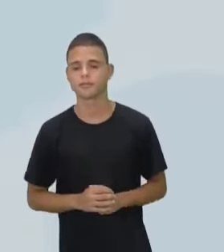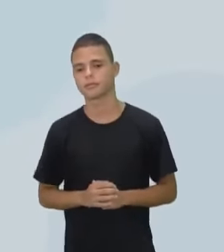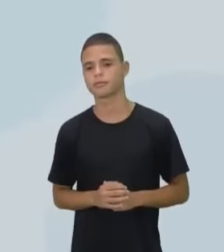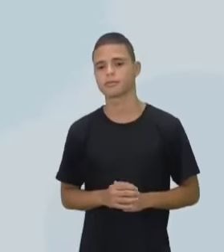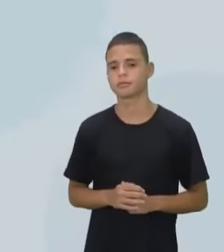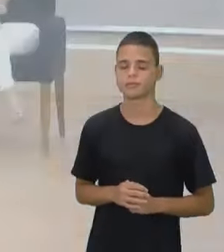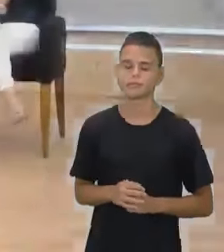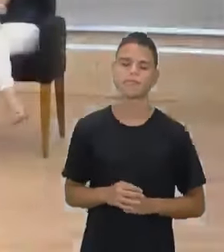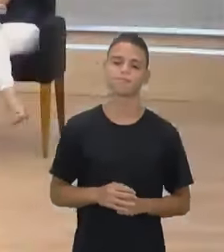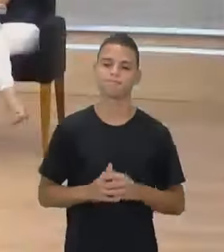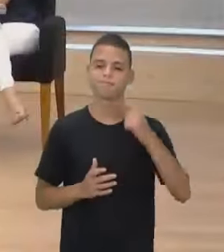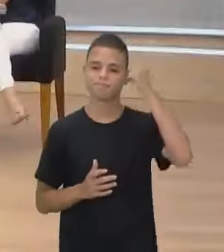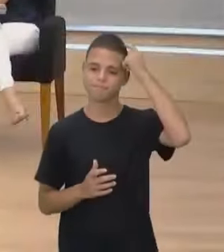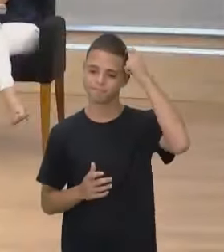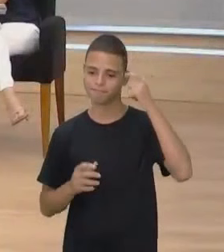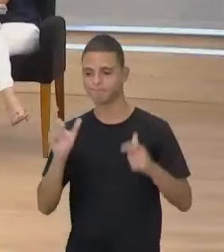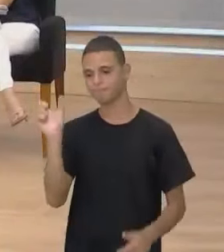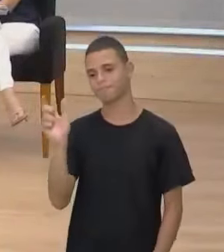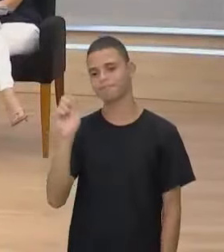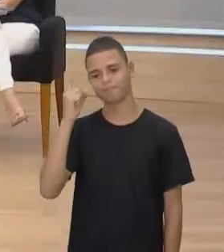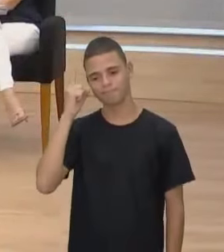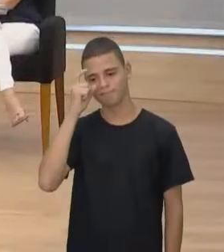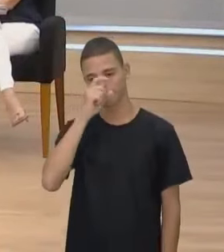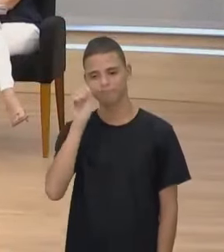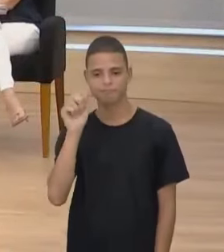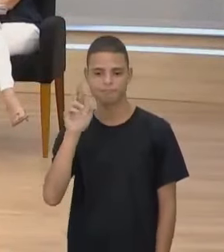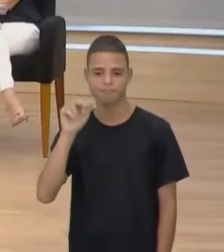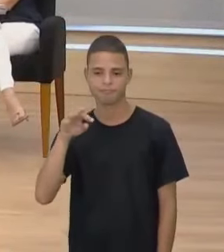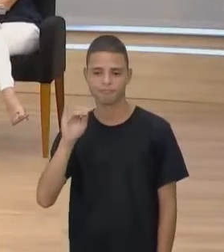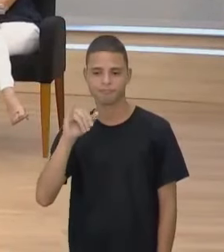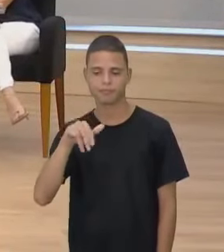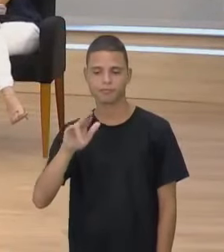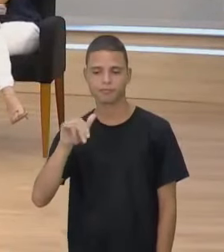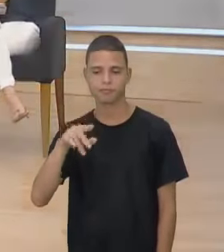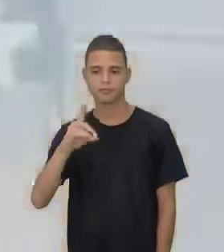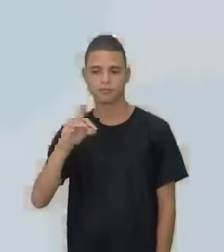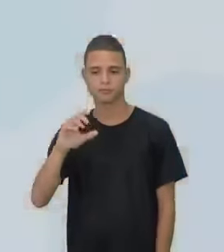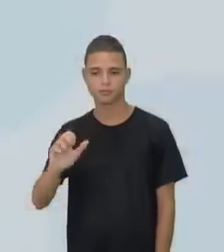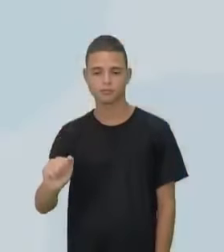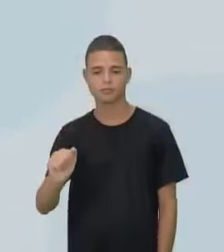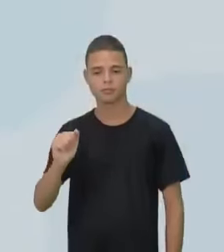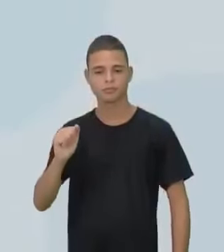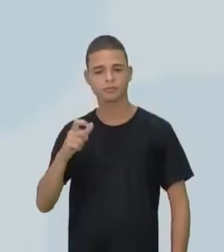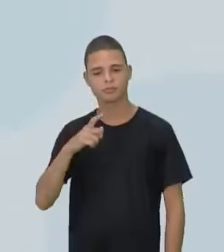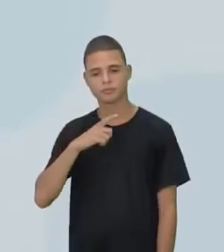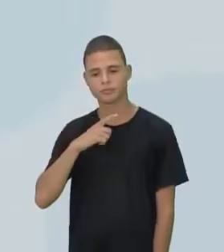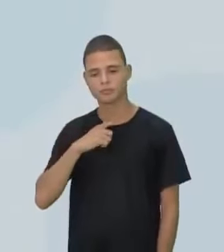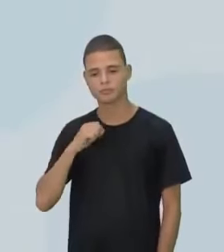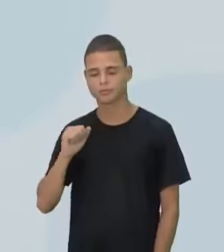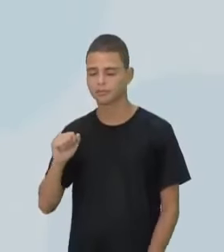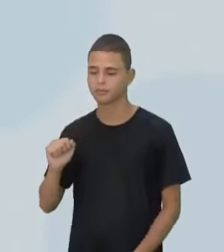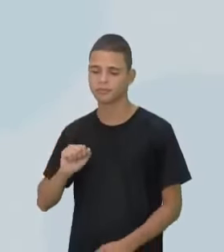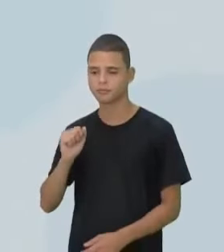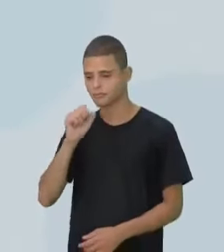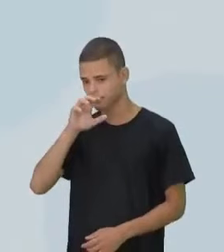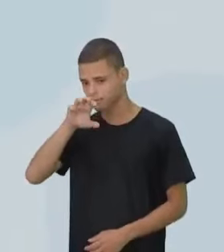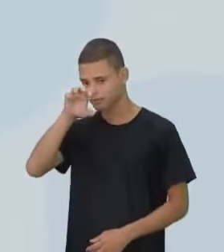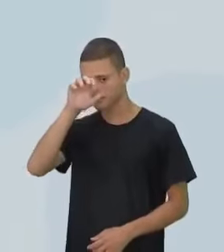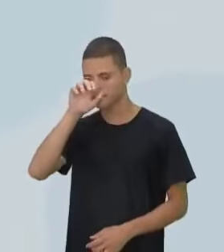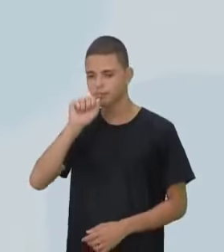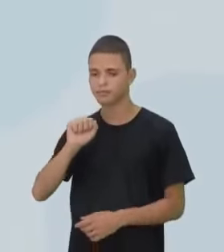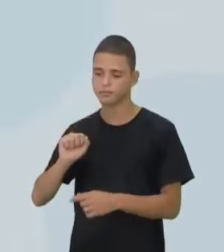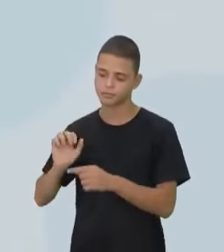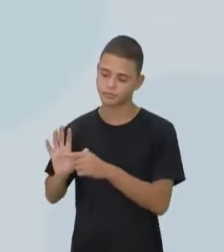Antártida. Isso. Aí você tem esse ar, que a gente vai falar no próximo slide, empurrando a umidade para